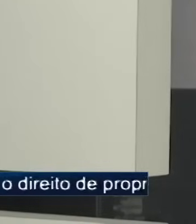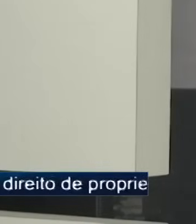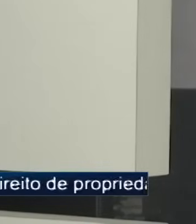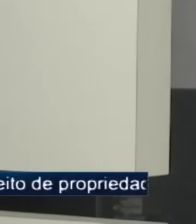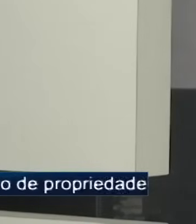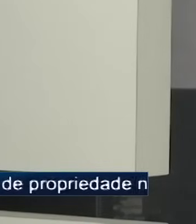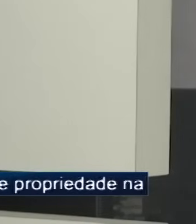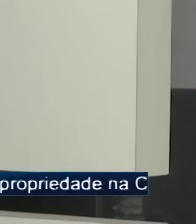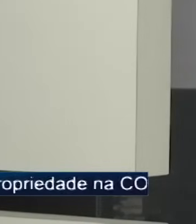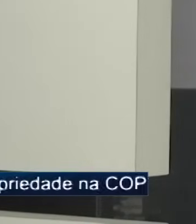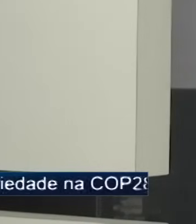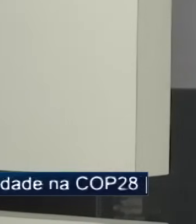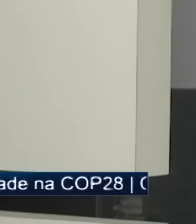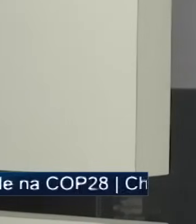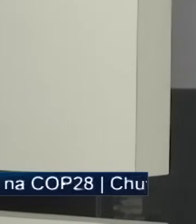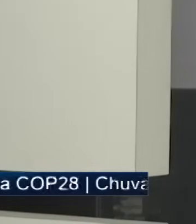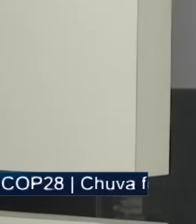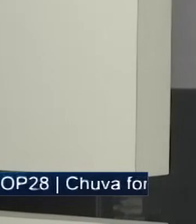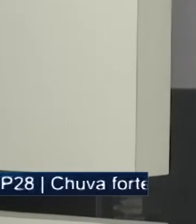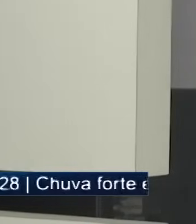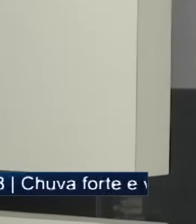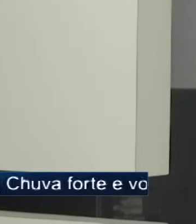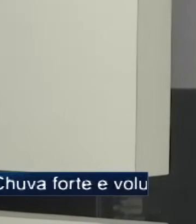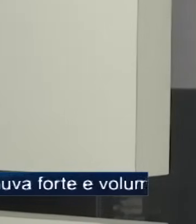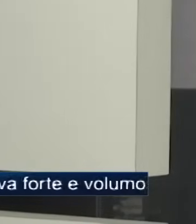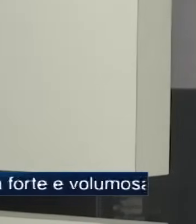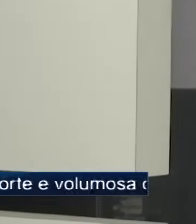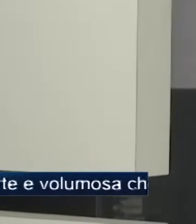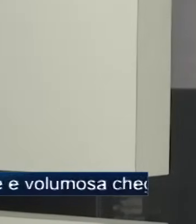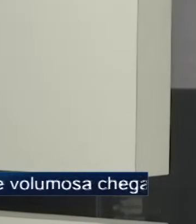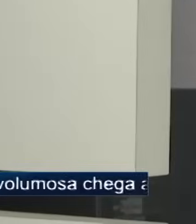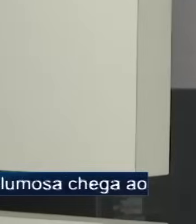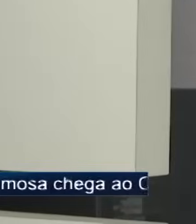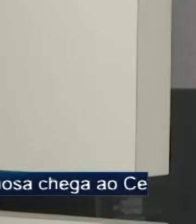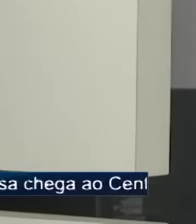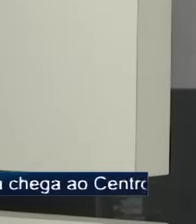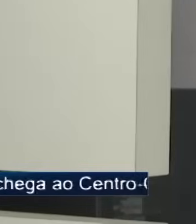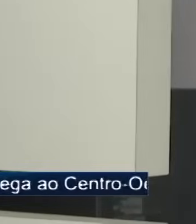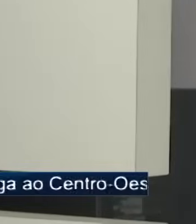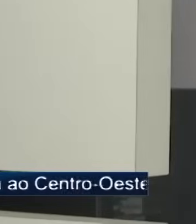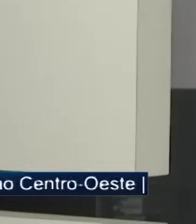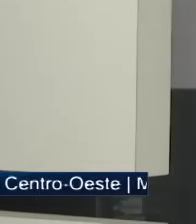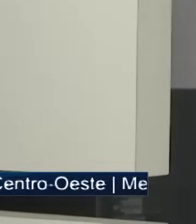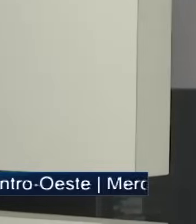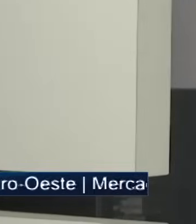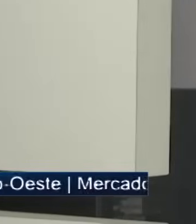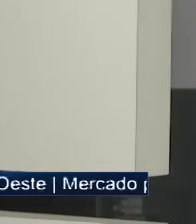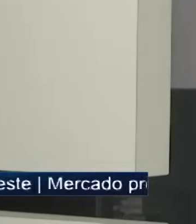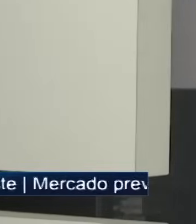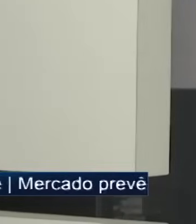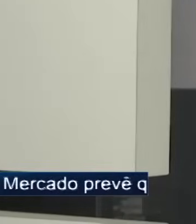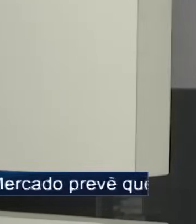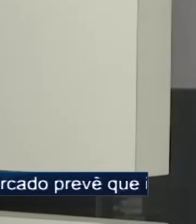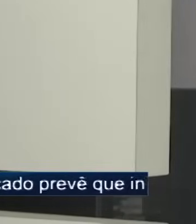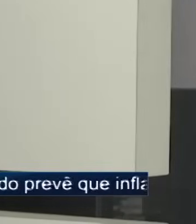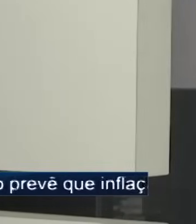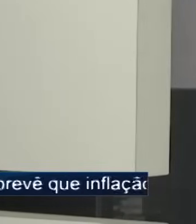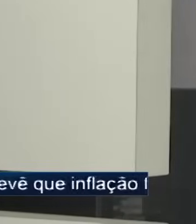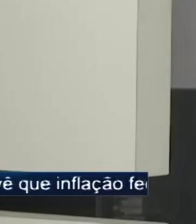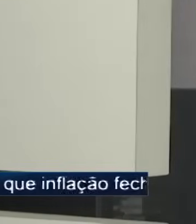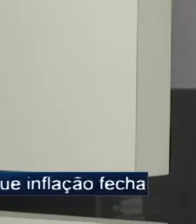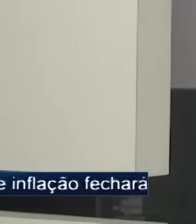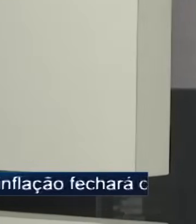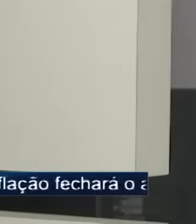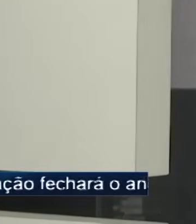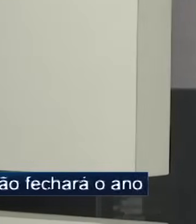do Brasil na OPEP, grupo que reúne os exportadores de petróleo, e a negativa do presidente da França, Emmanuel Macron, em relação ao